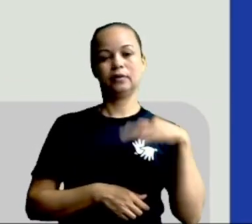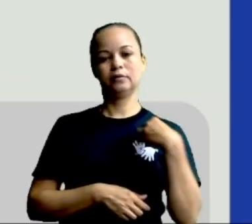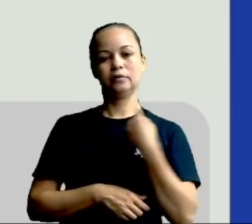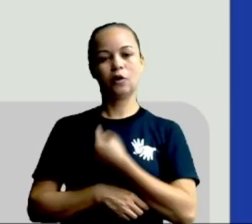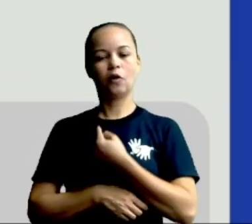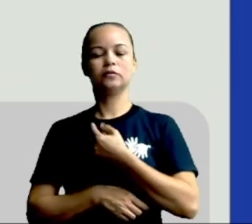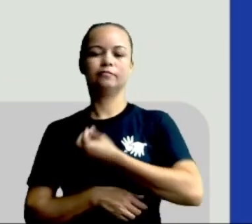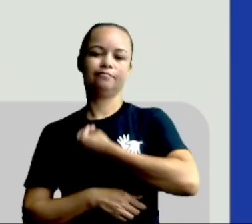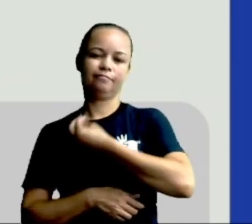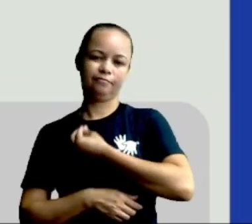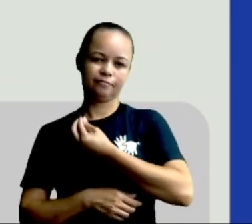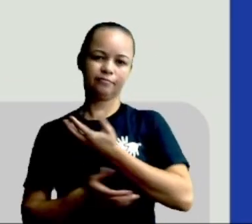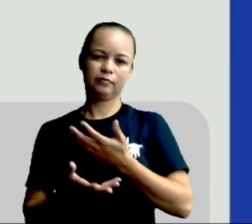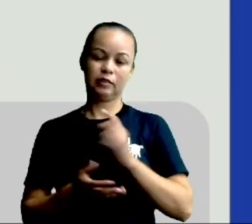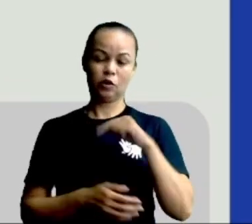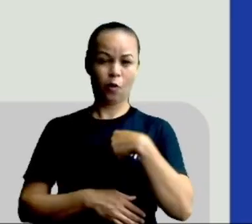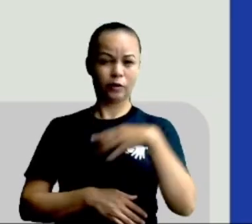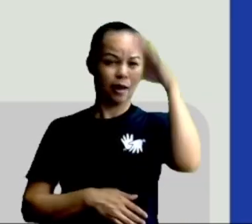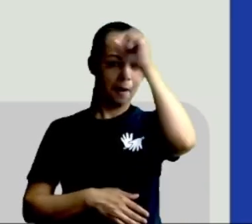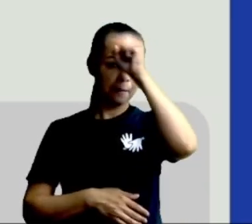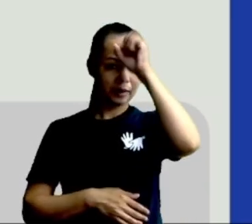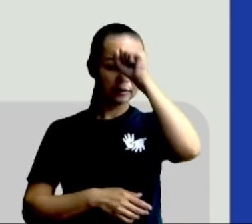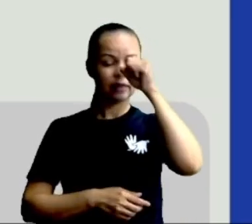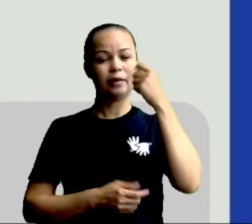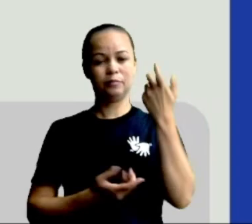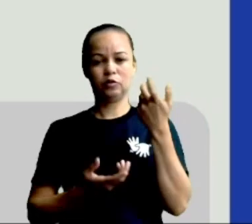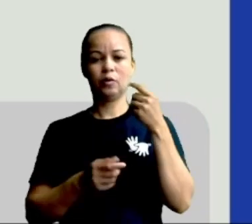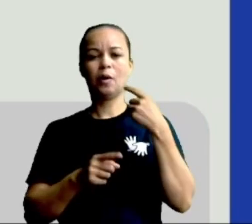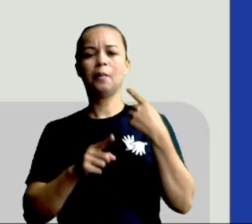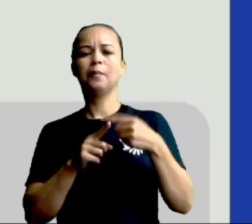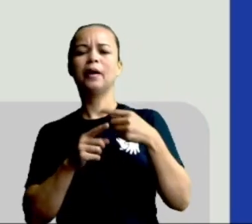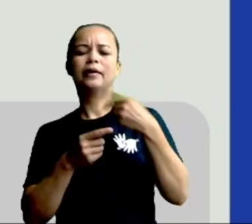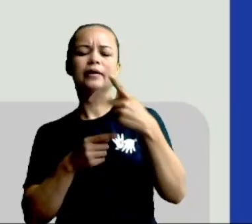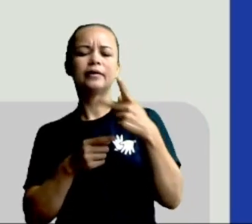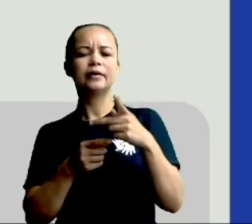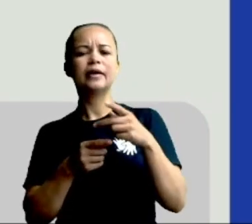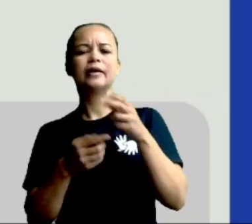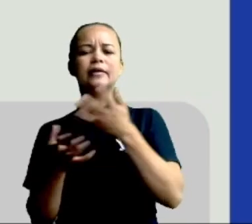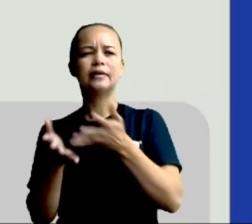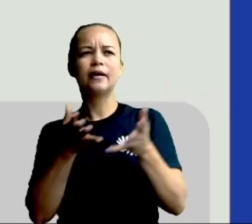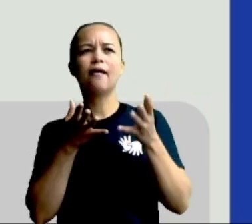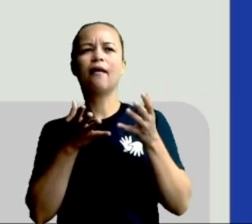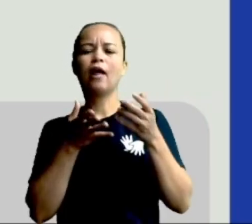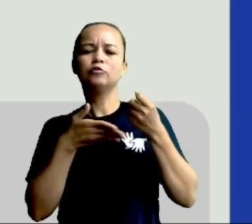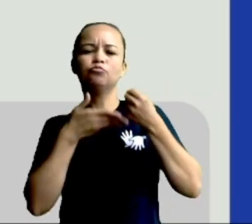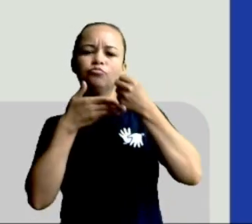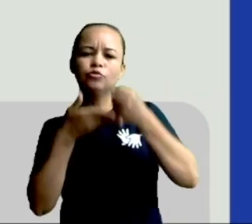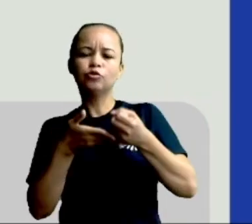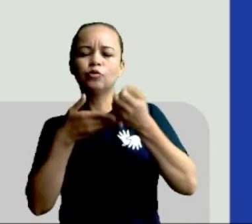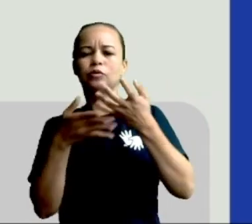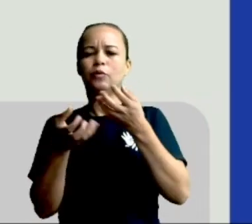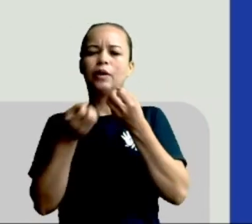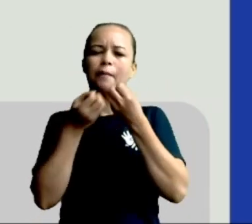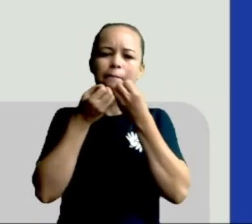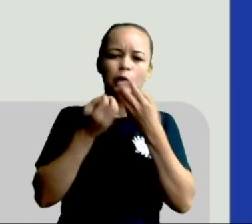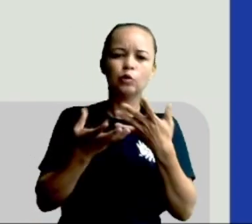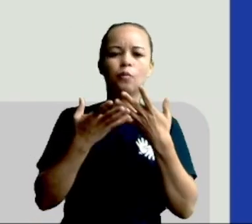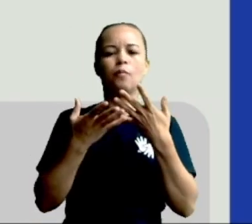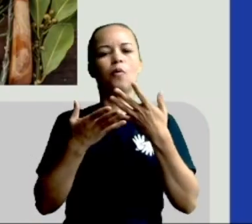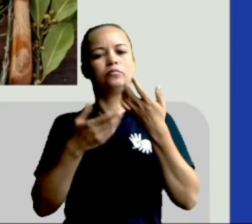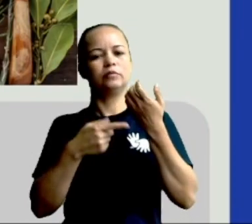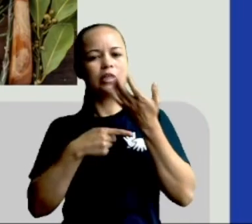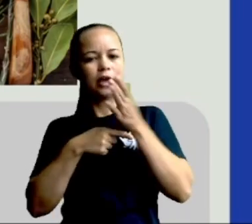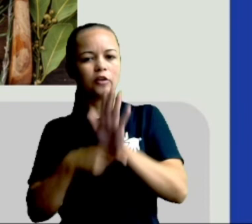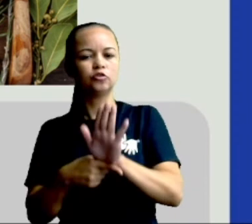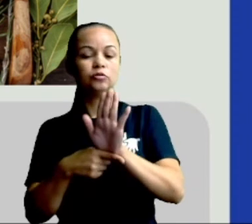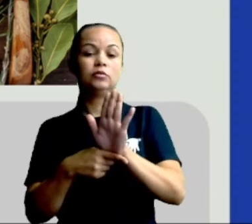É importantíssimo nós aprendermos para que elas servem e o que elas podem nos dar aí de benefícios